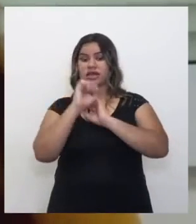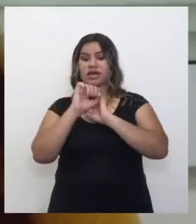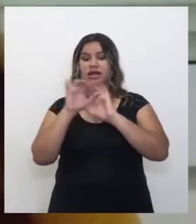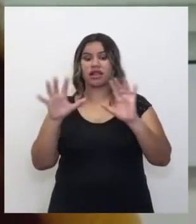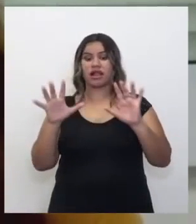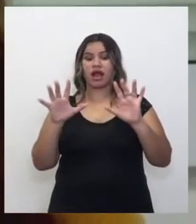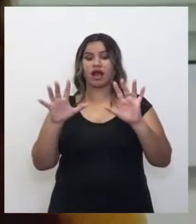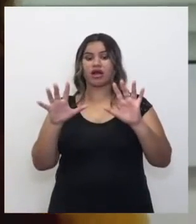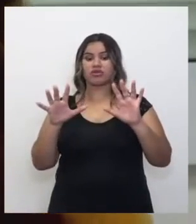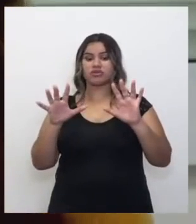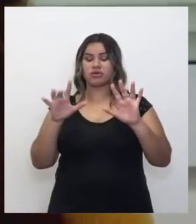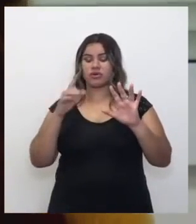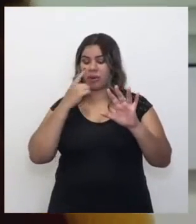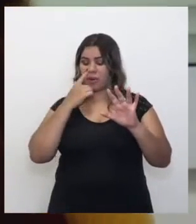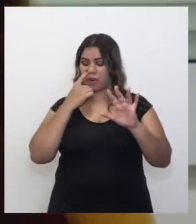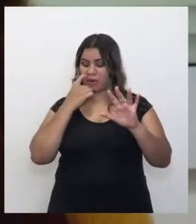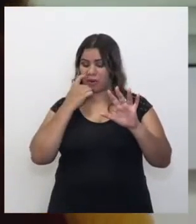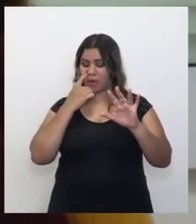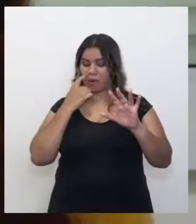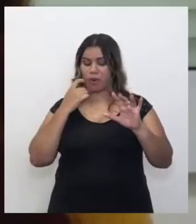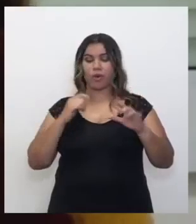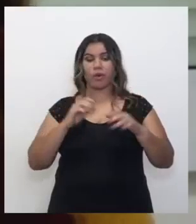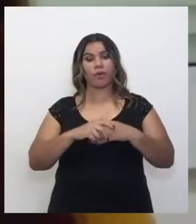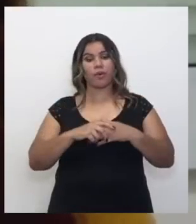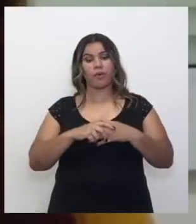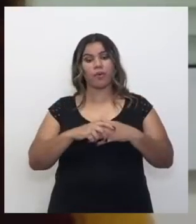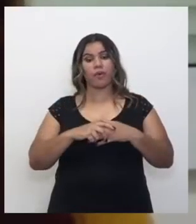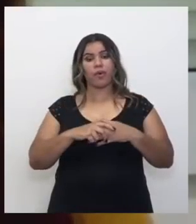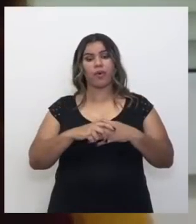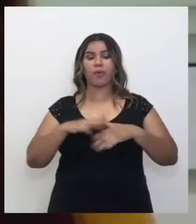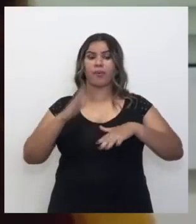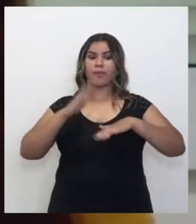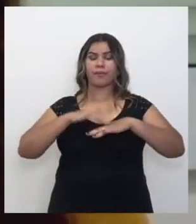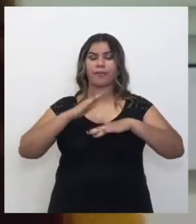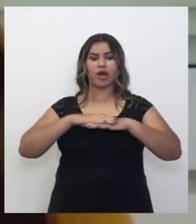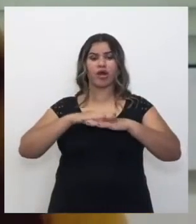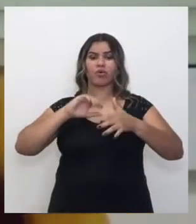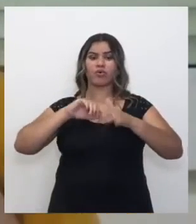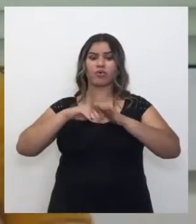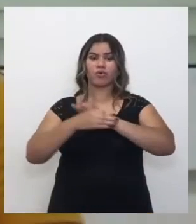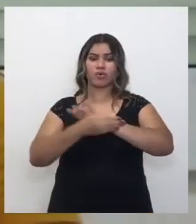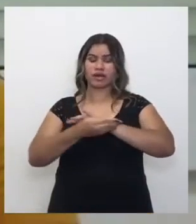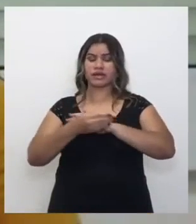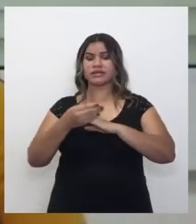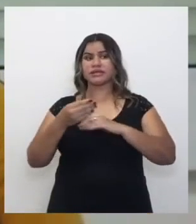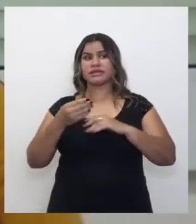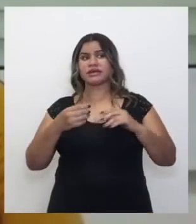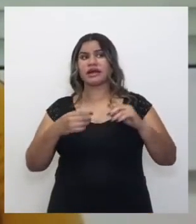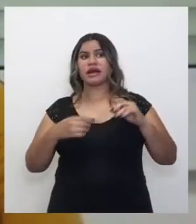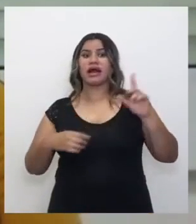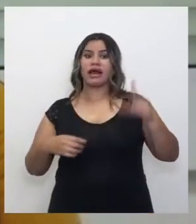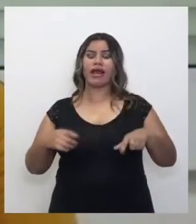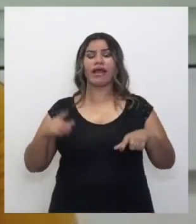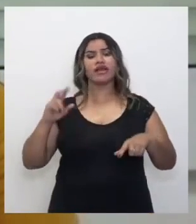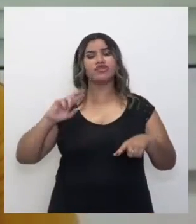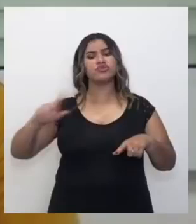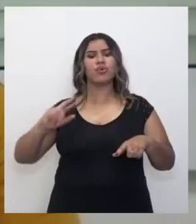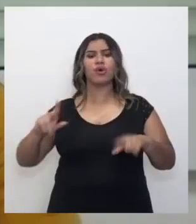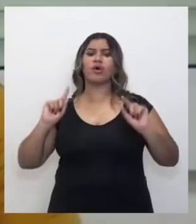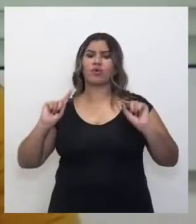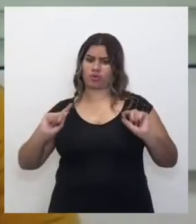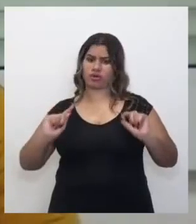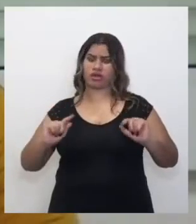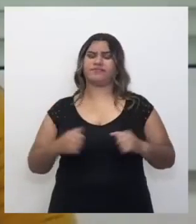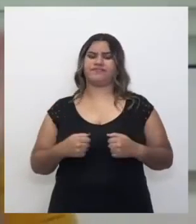melhor o que são, né, atividades cotidianas e não cotidianas. Vamos começar pelo que ela chama de